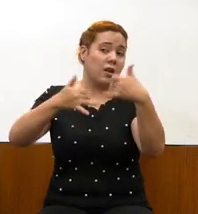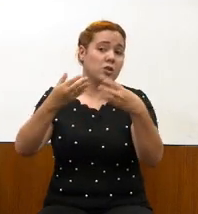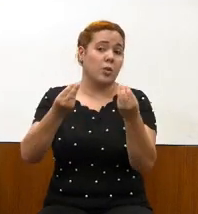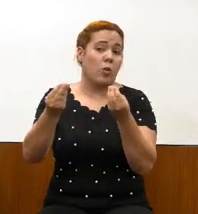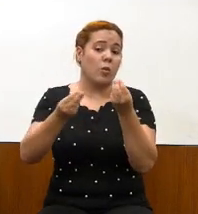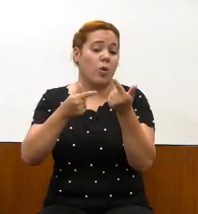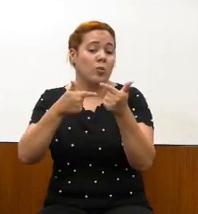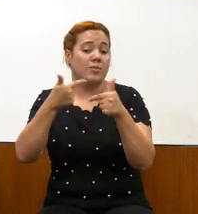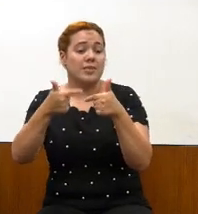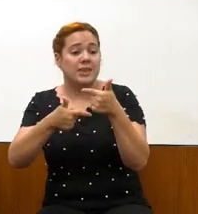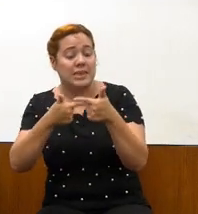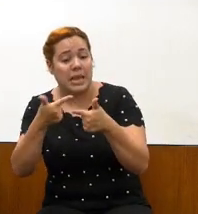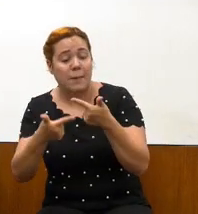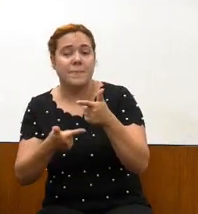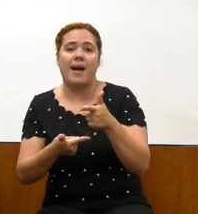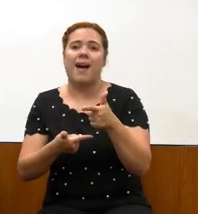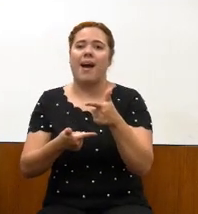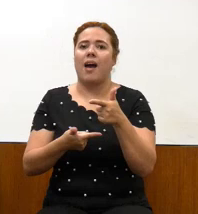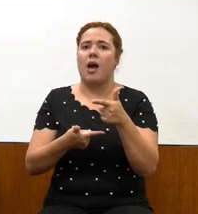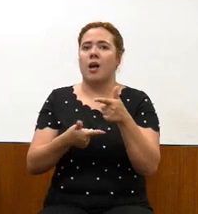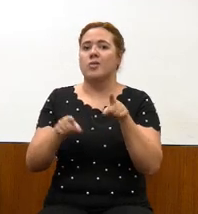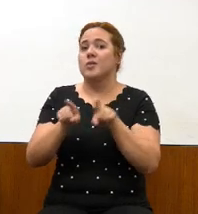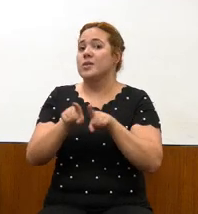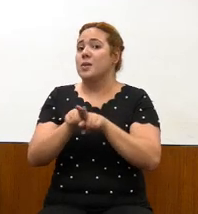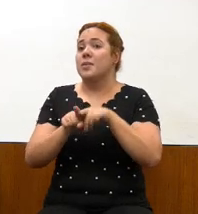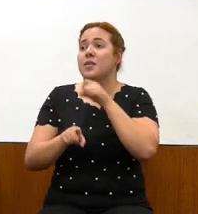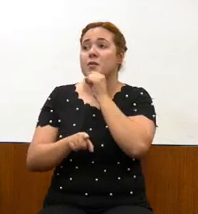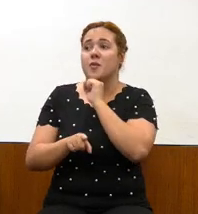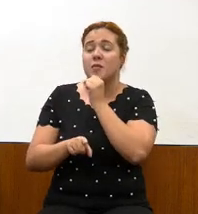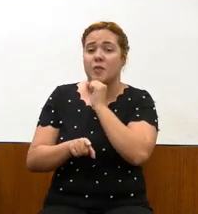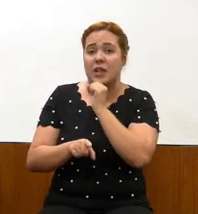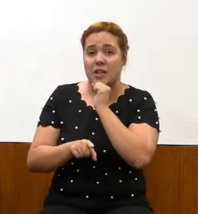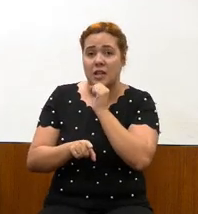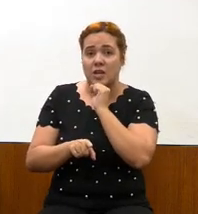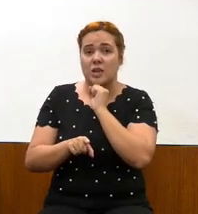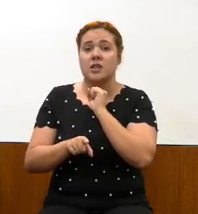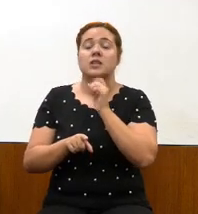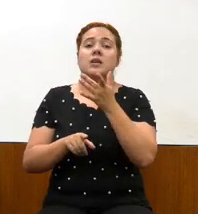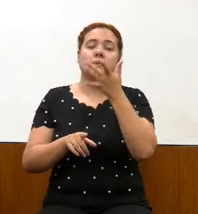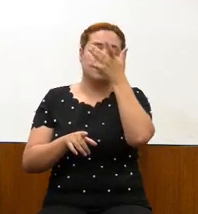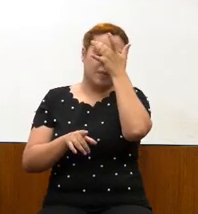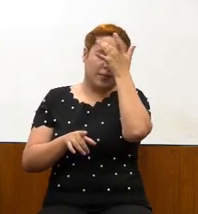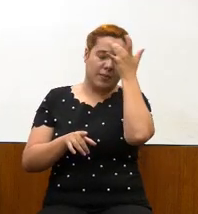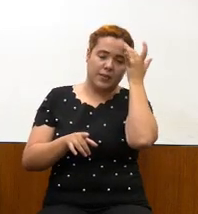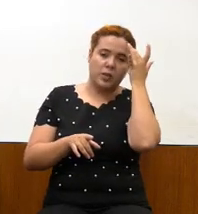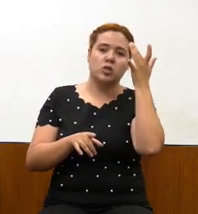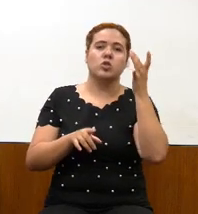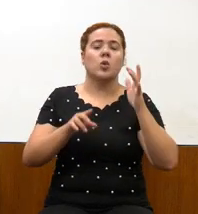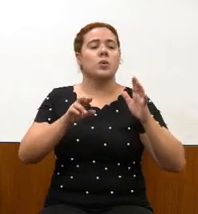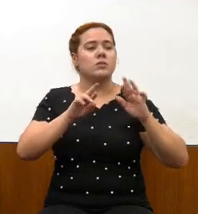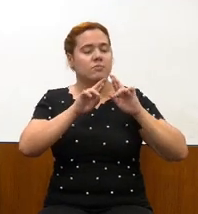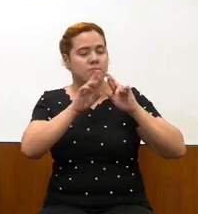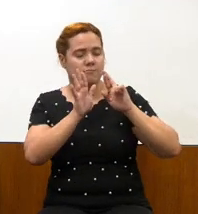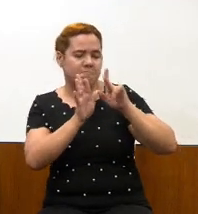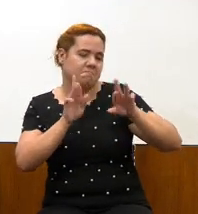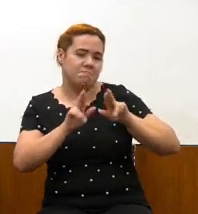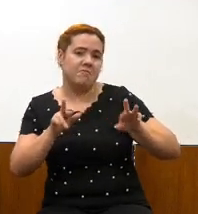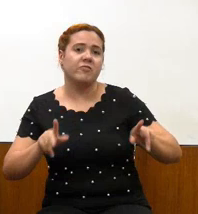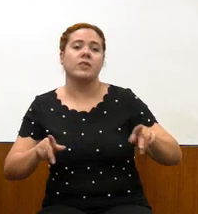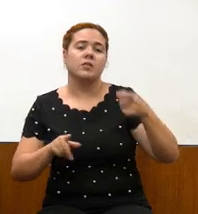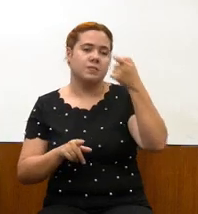e o envelhecimento das pessoas neurodivergentes. Com a palavra, o